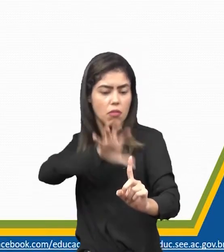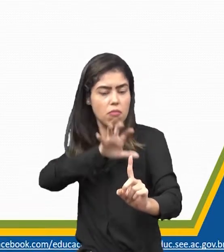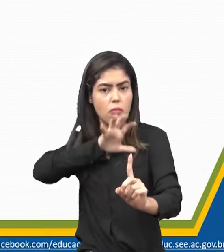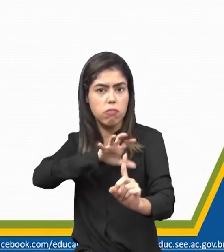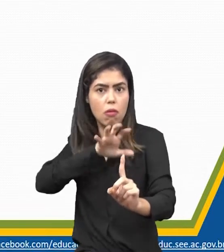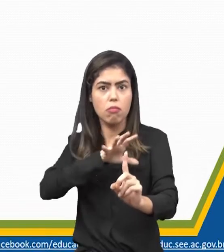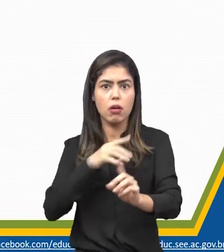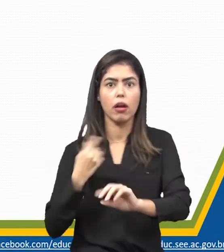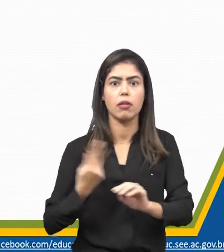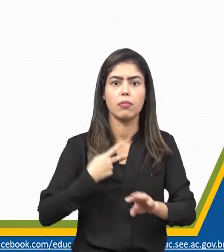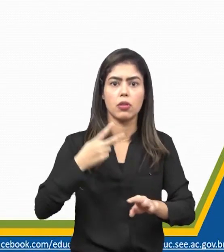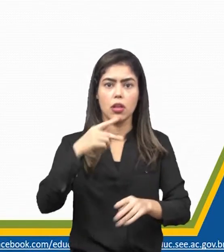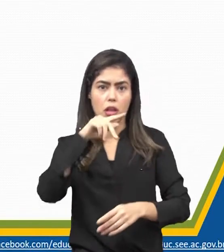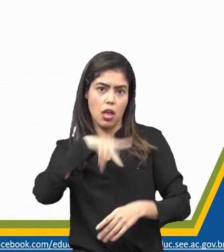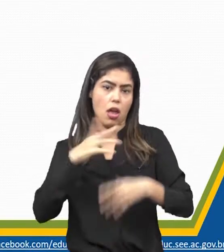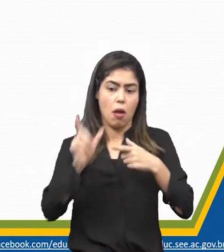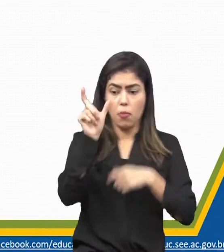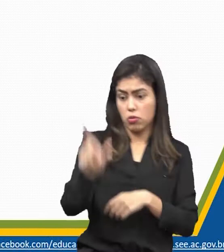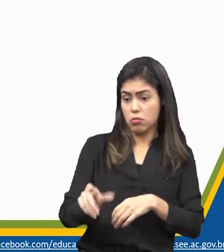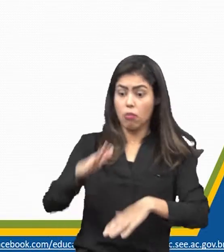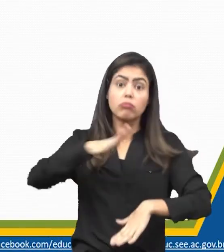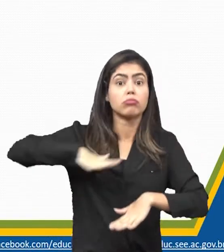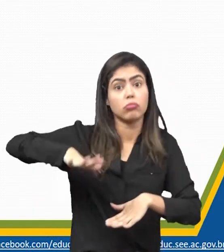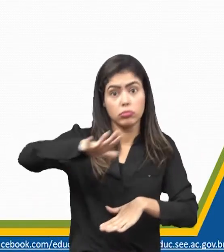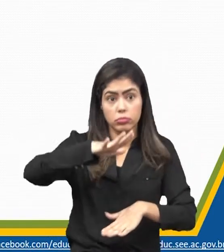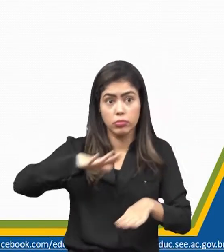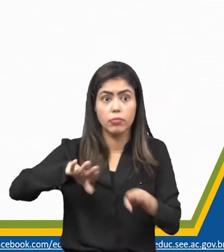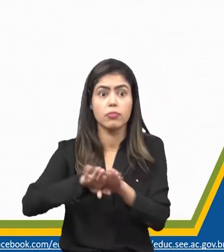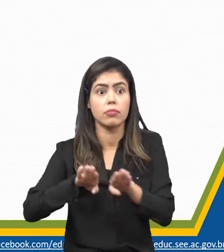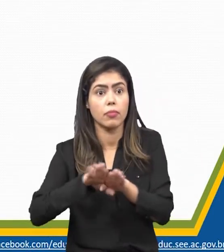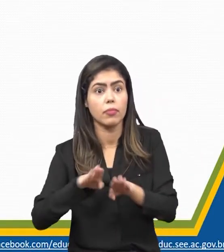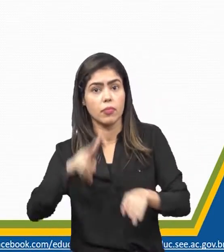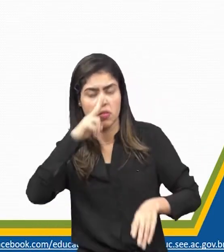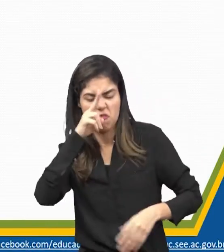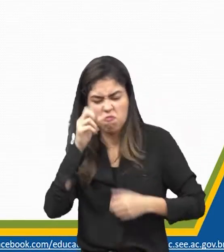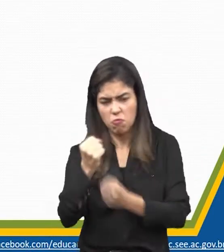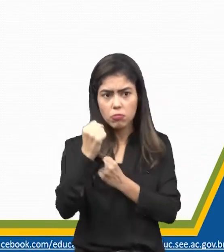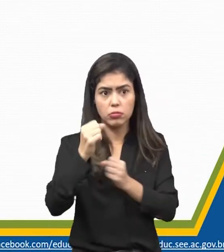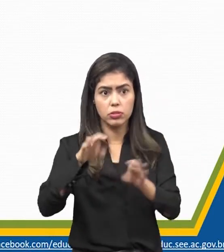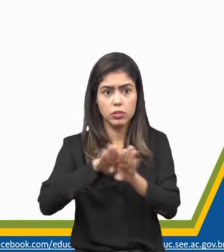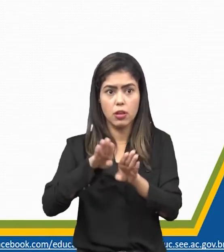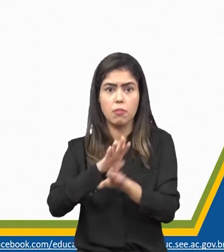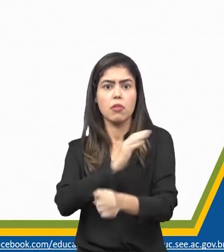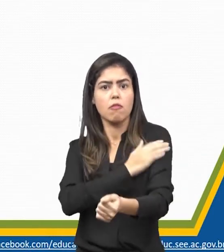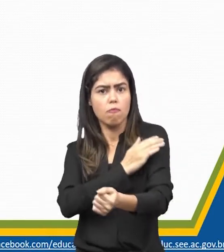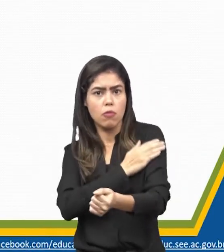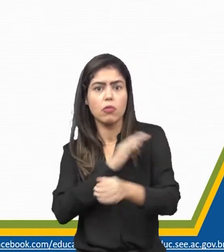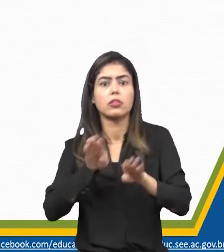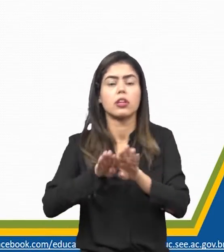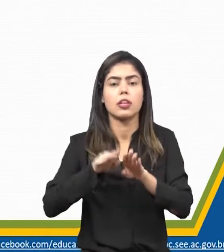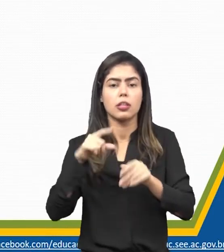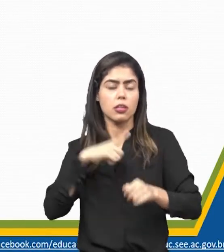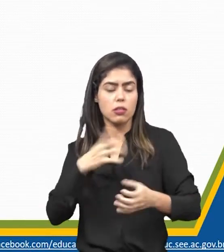nossa posição social, por conta da nossa força, por conta do